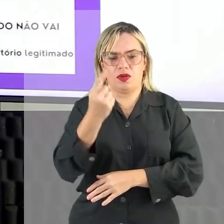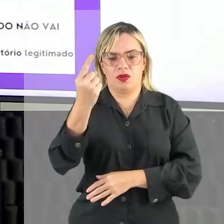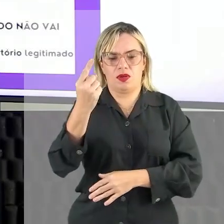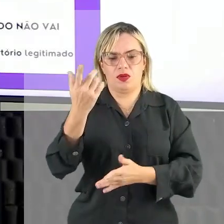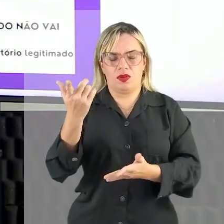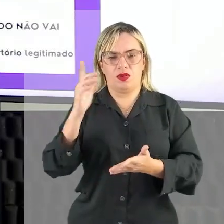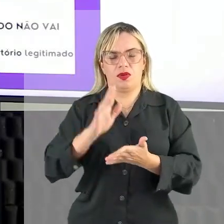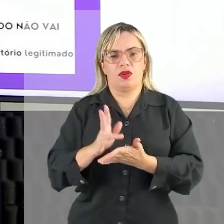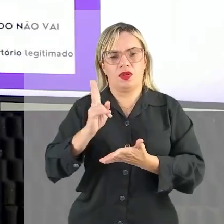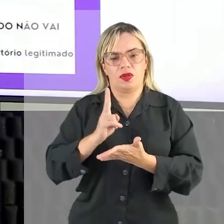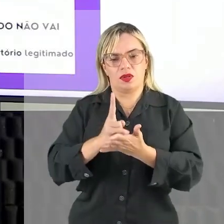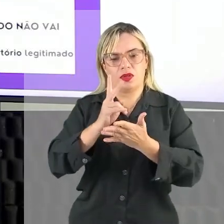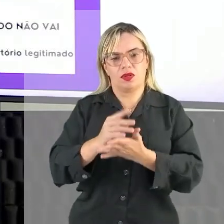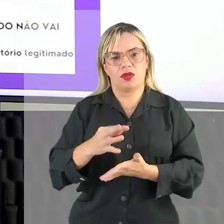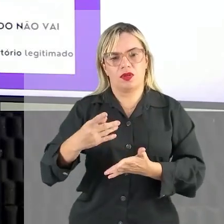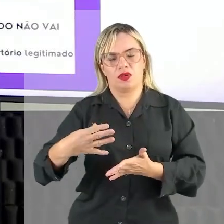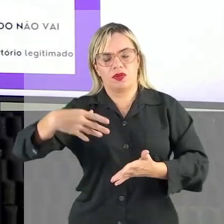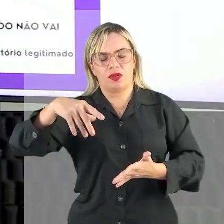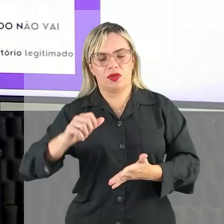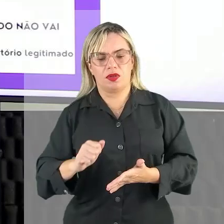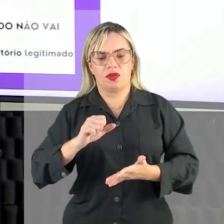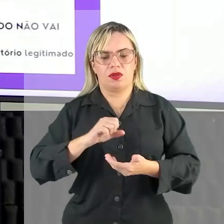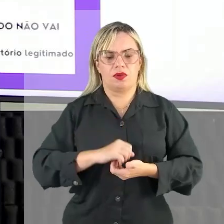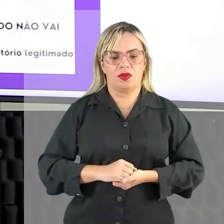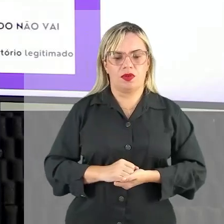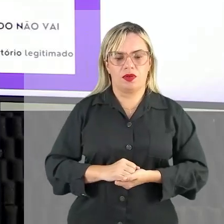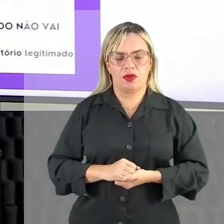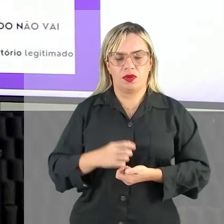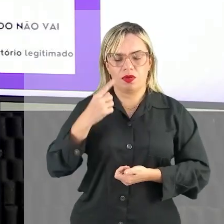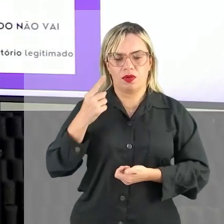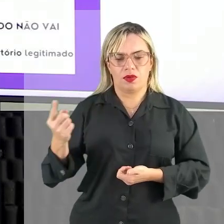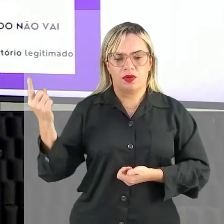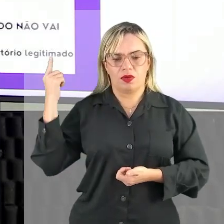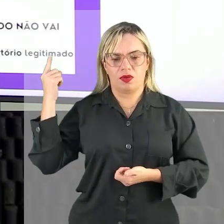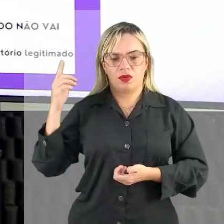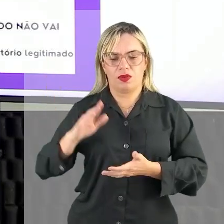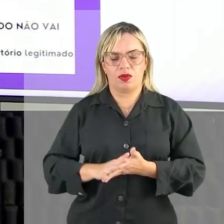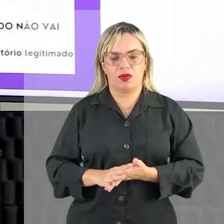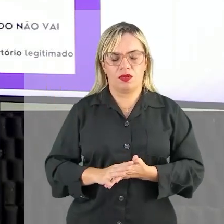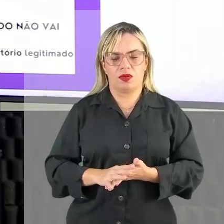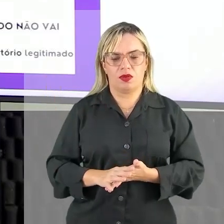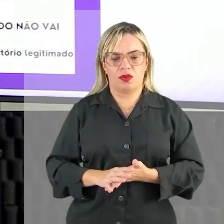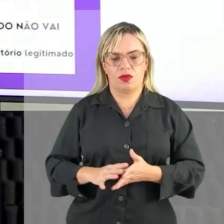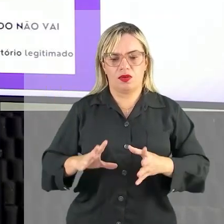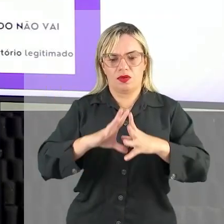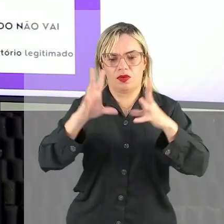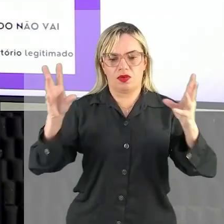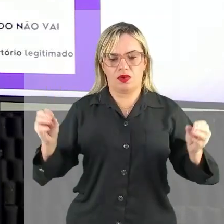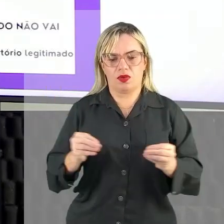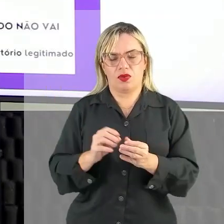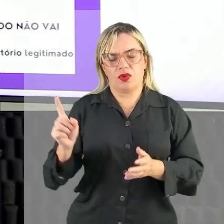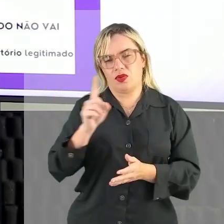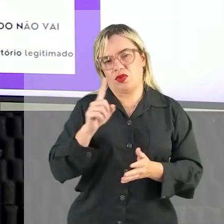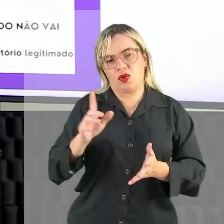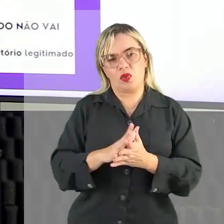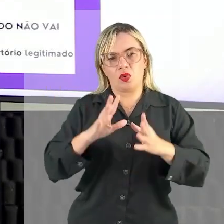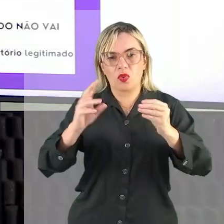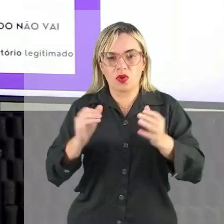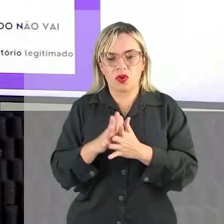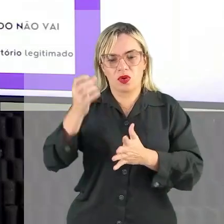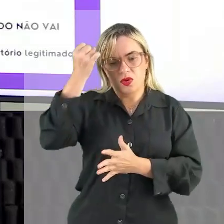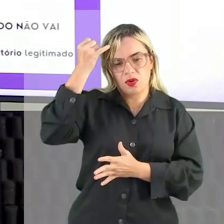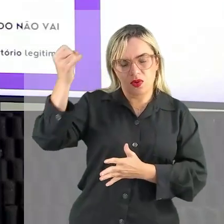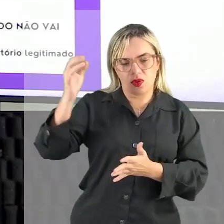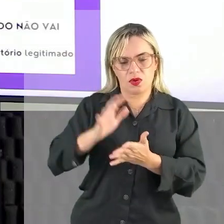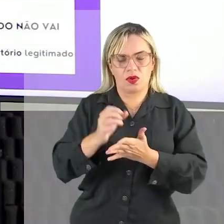sequenciais tá operadores de conclusão quando não vai concluir a ideia Olha só lá